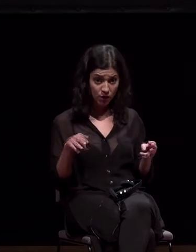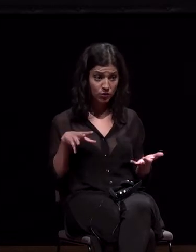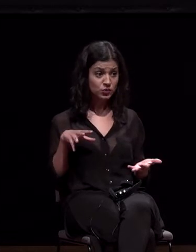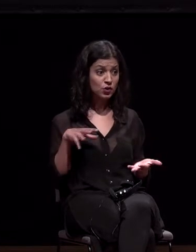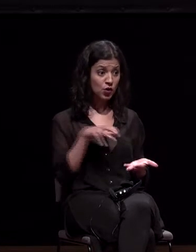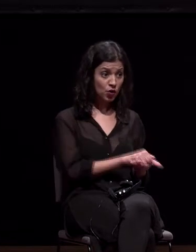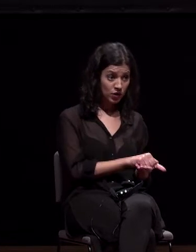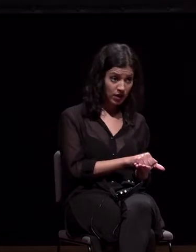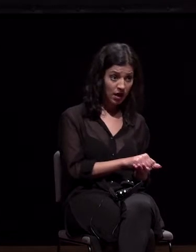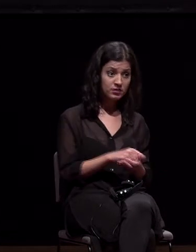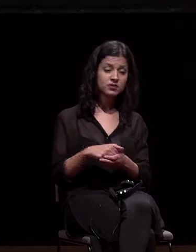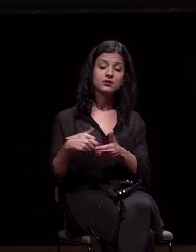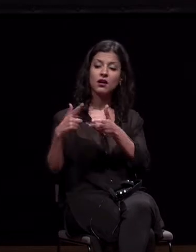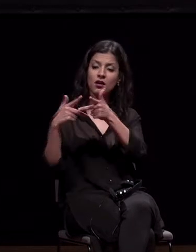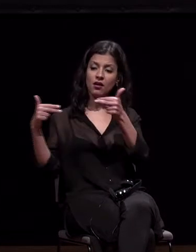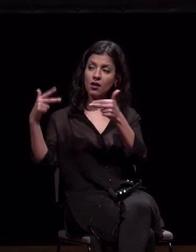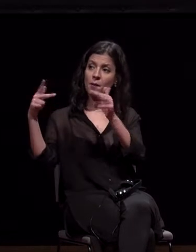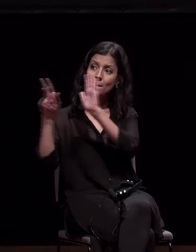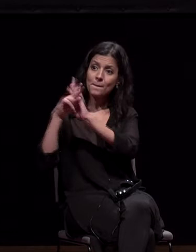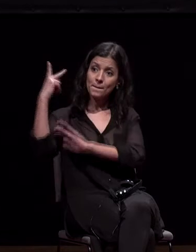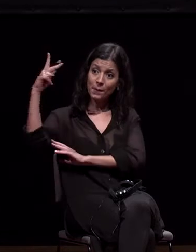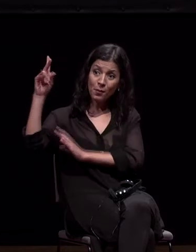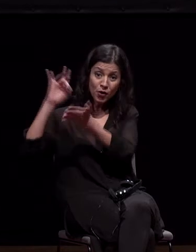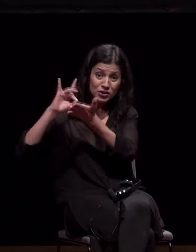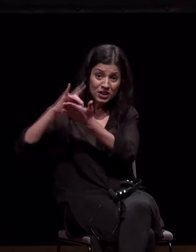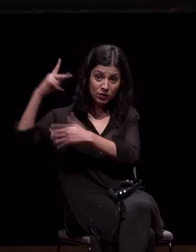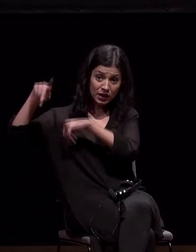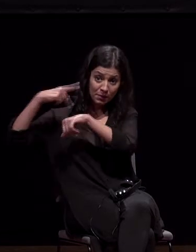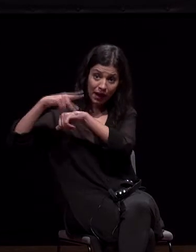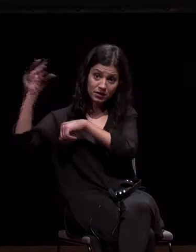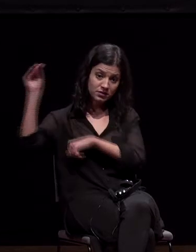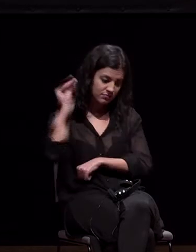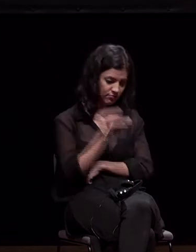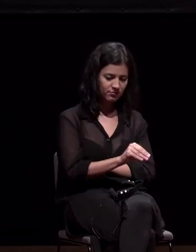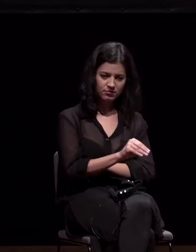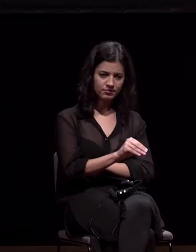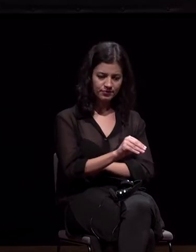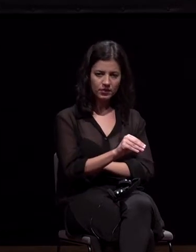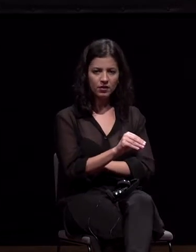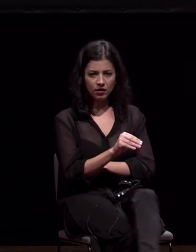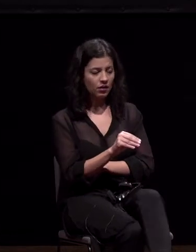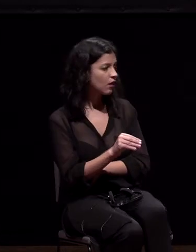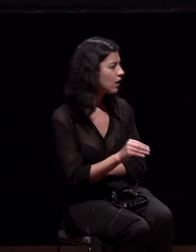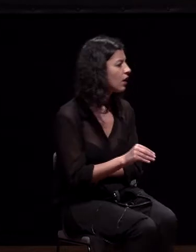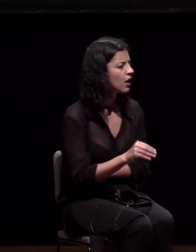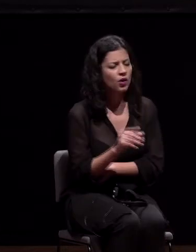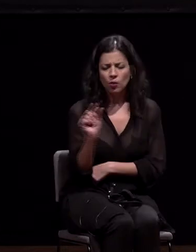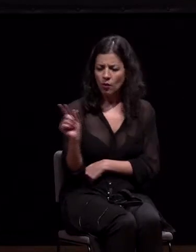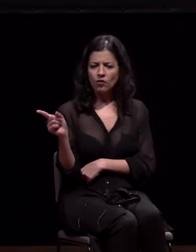originais dos países, e, ao contrário, o que fazemos quando, como colocar, que acho que foi o que você falou um